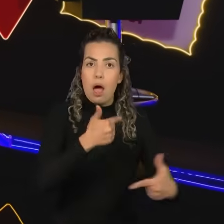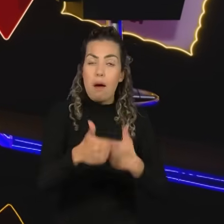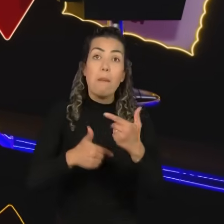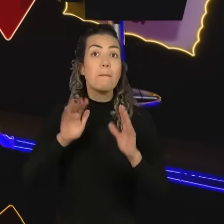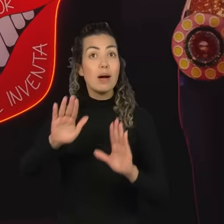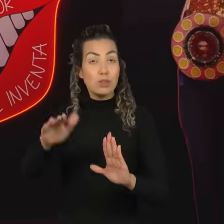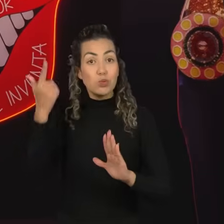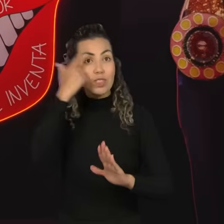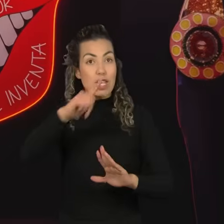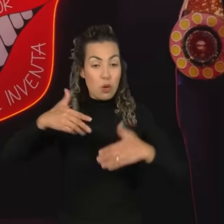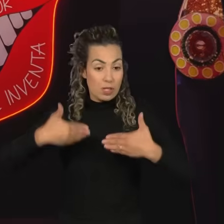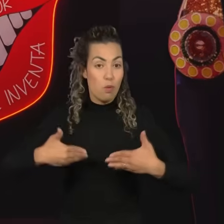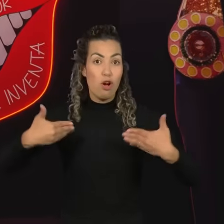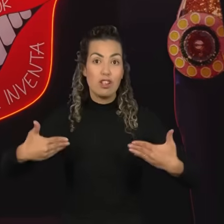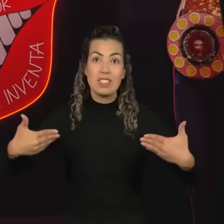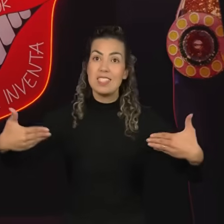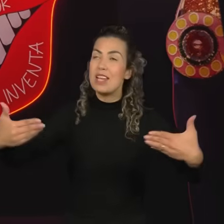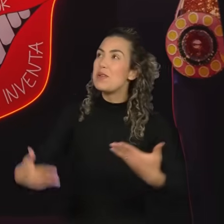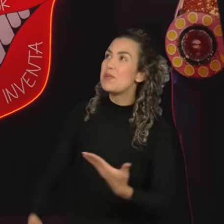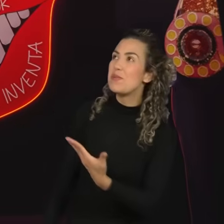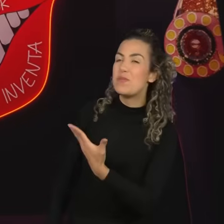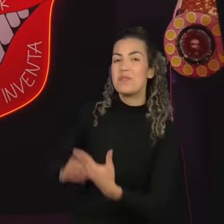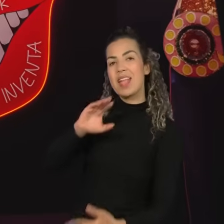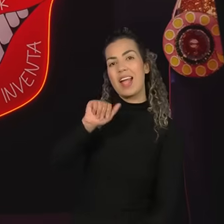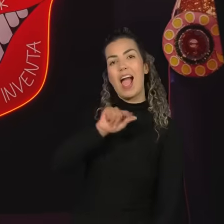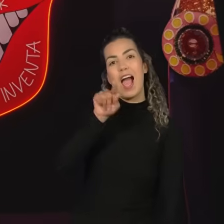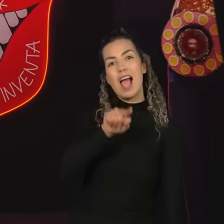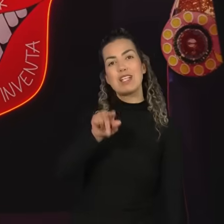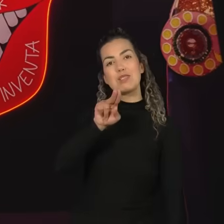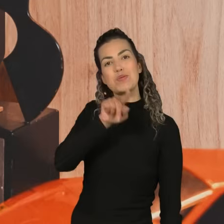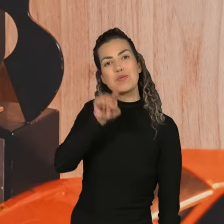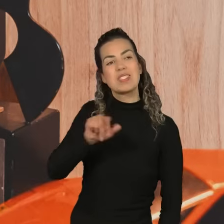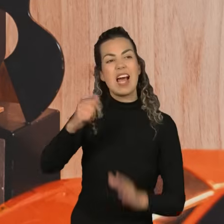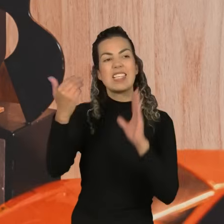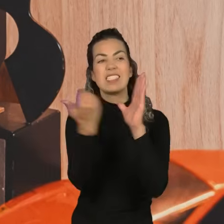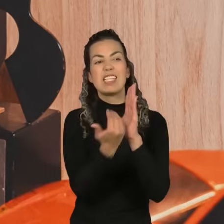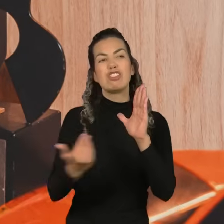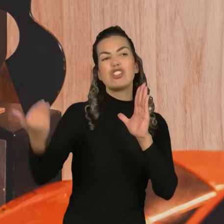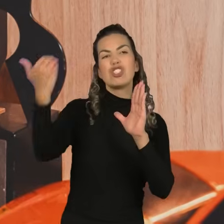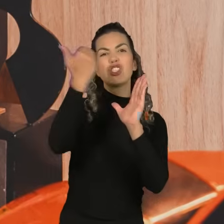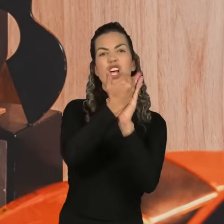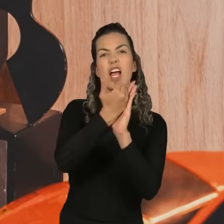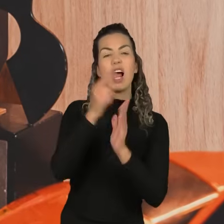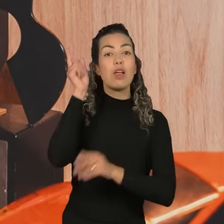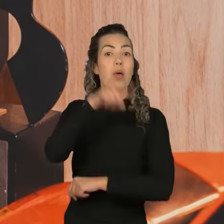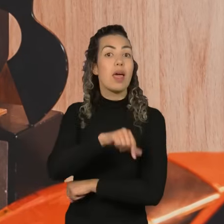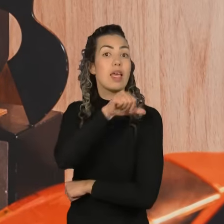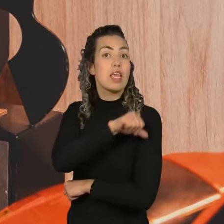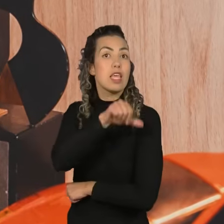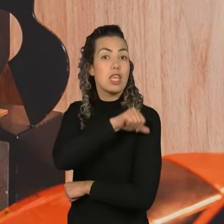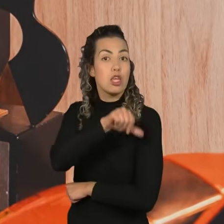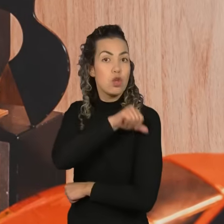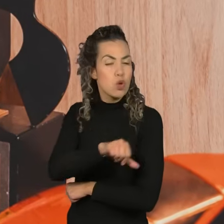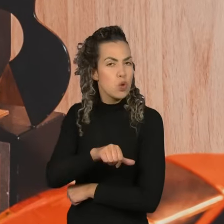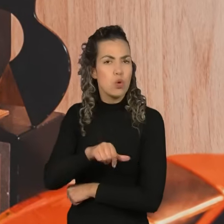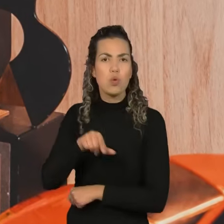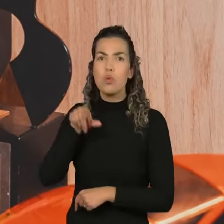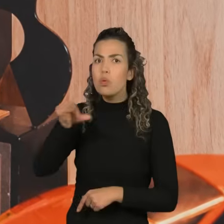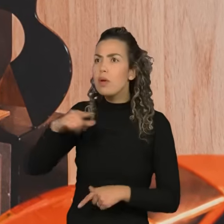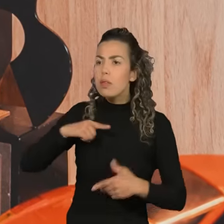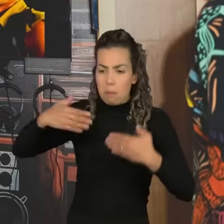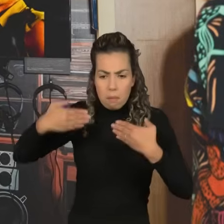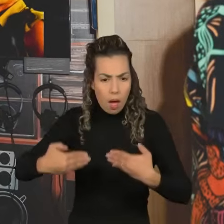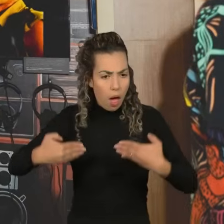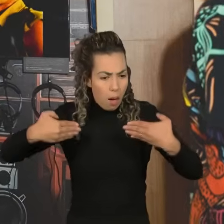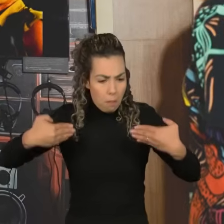exposição que está hoje, Cazuza Exagerado, no Rio de Janeiro, que a gente faz votos que vá para o Brasil inteiro, porque tem um acervo inteiro do